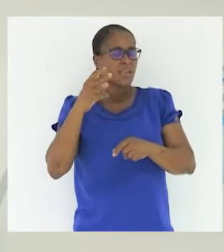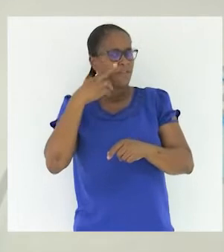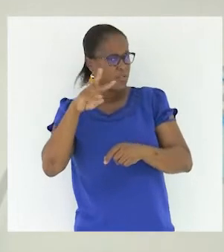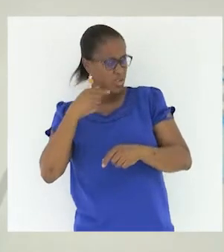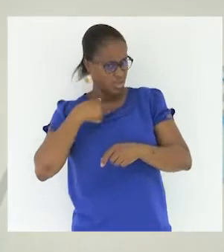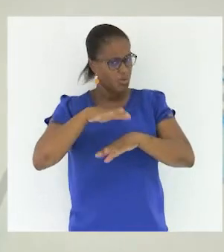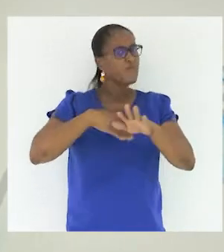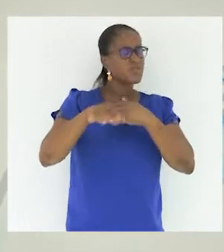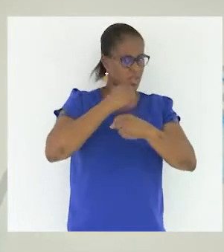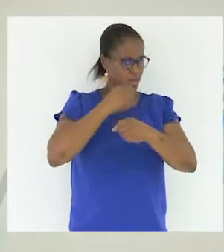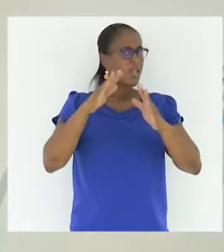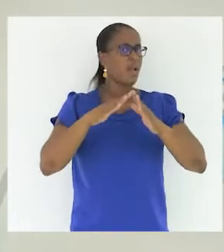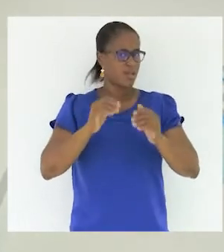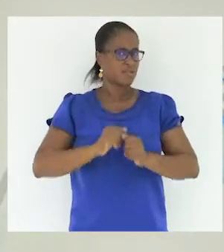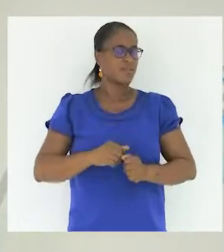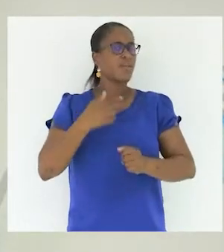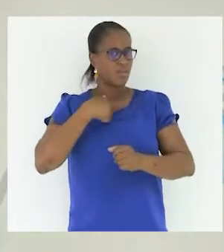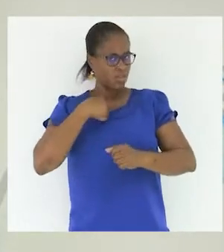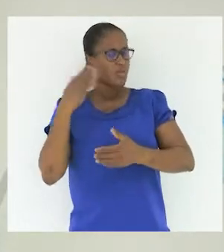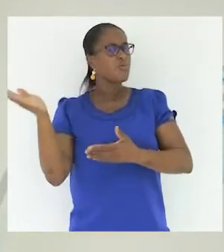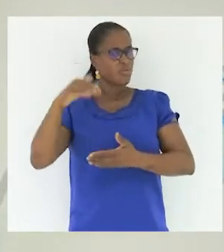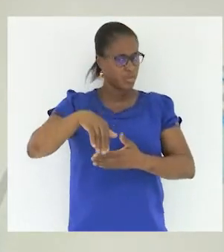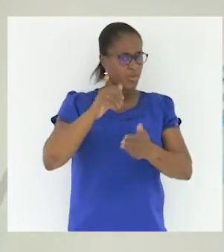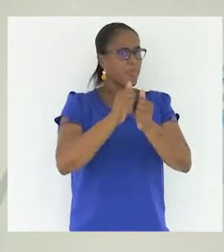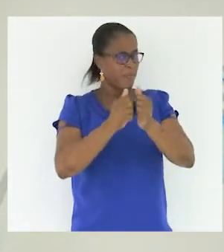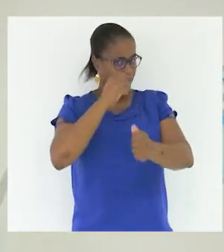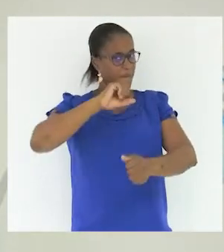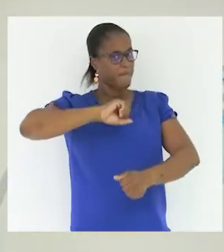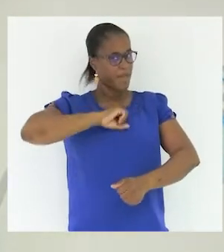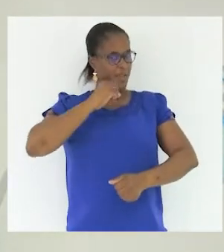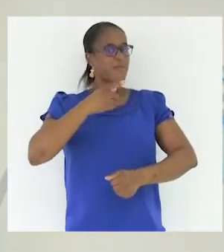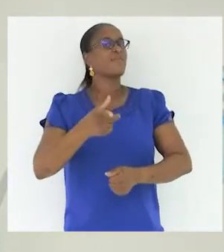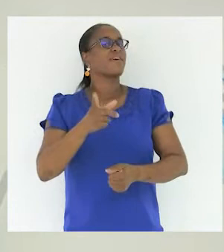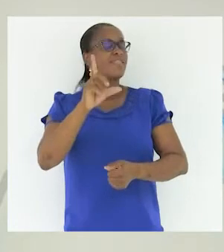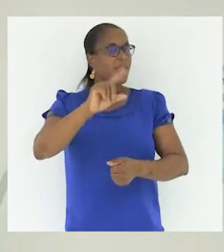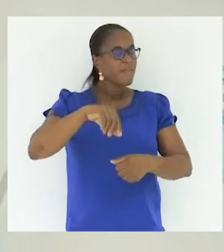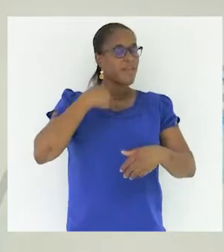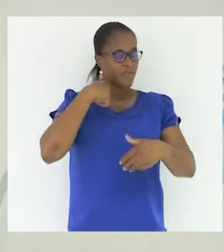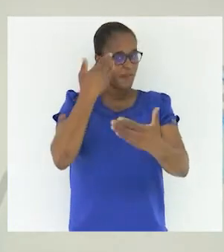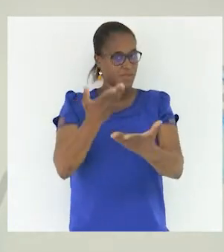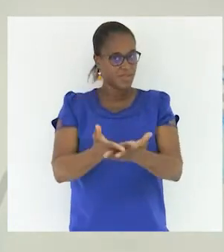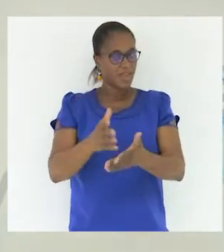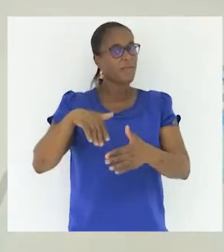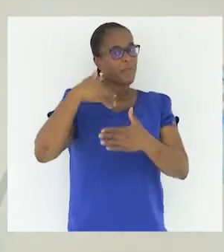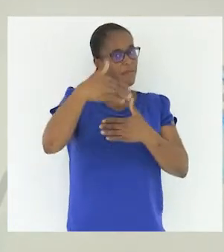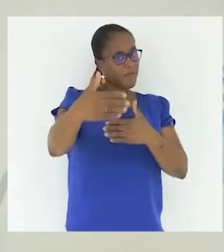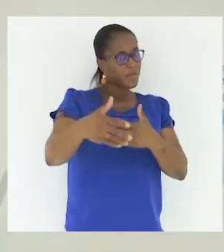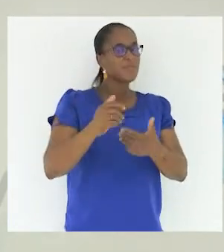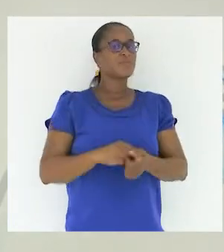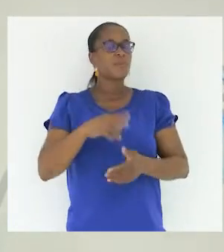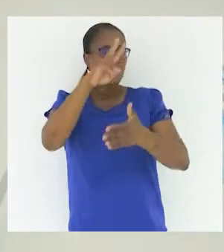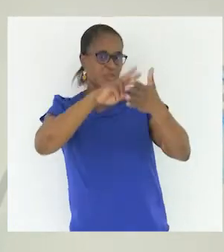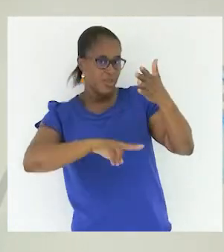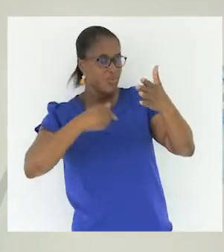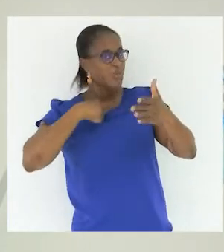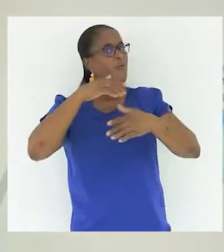fiz o trabalho de casa. Eu trouxe o meu folheto e ainda vou apresentar-vos mais à frente o texto que